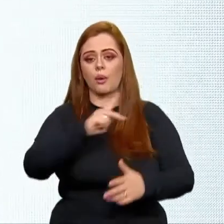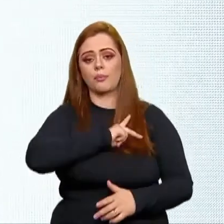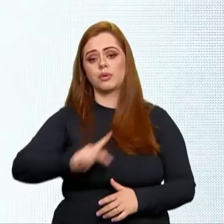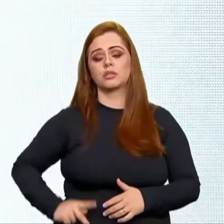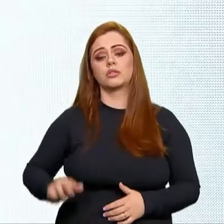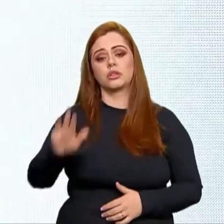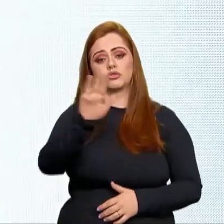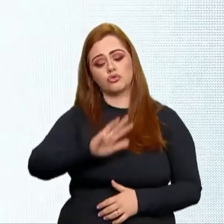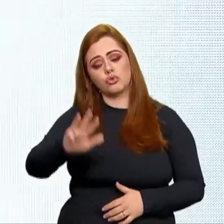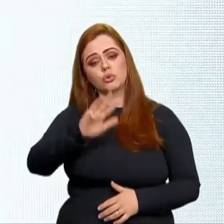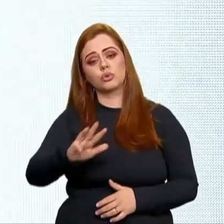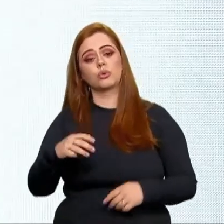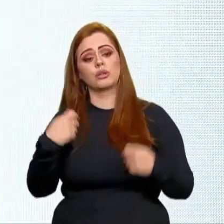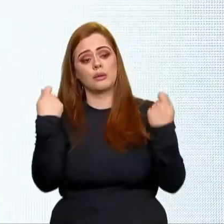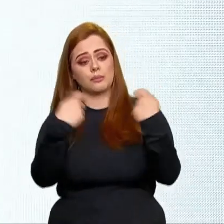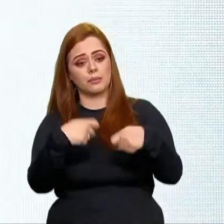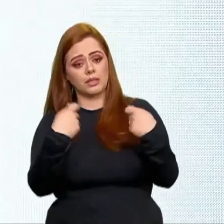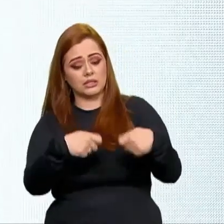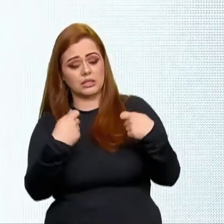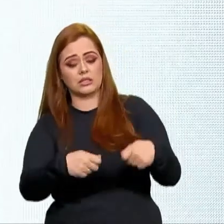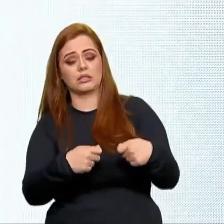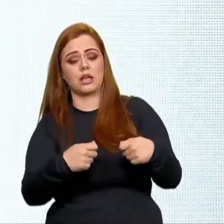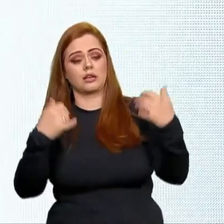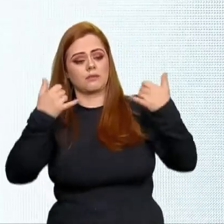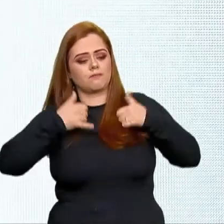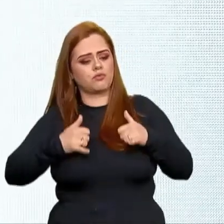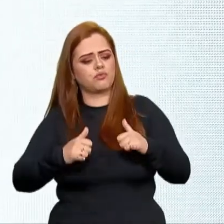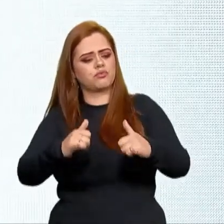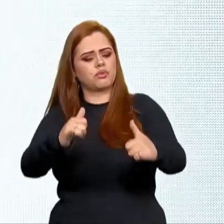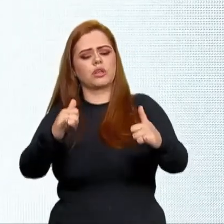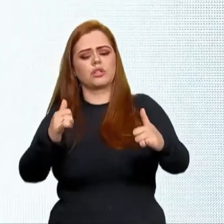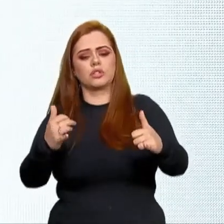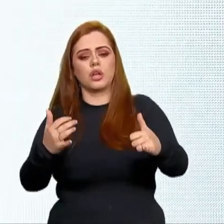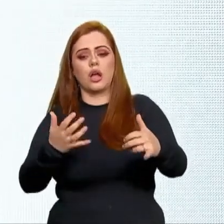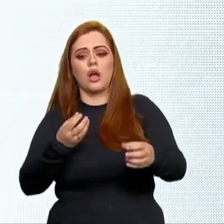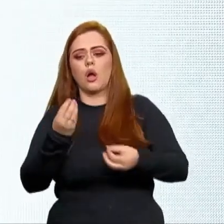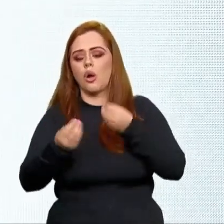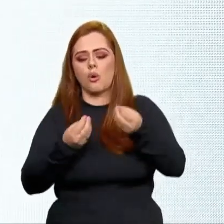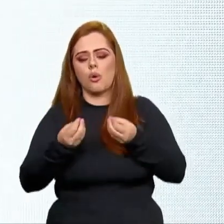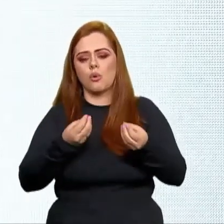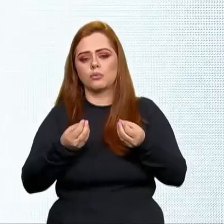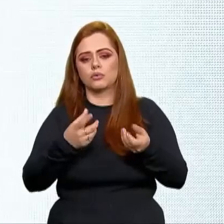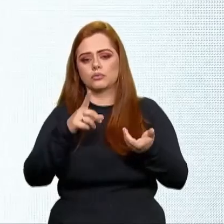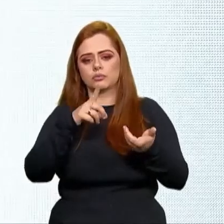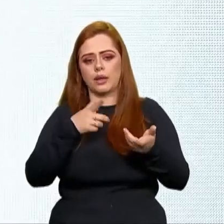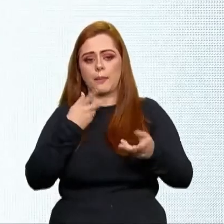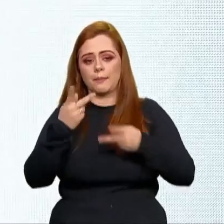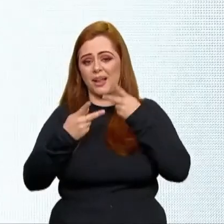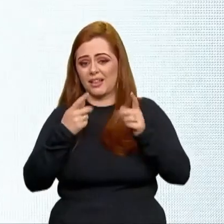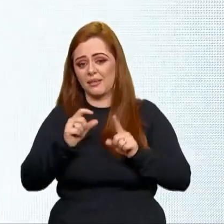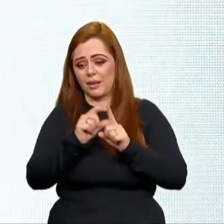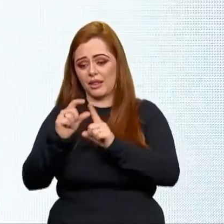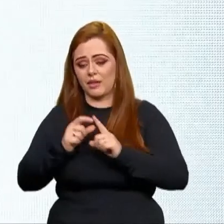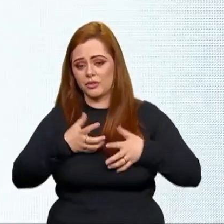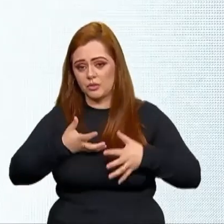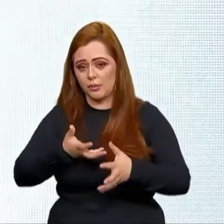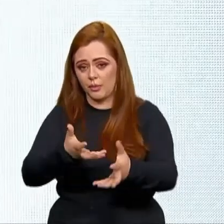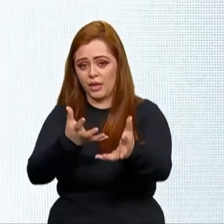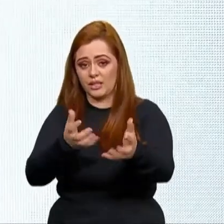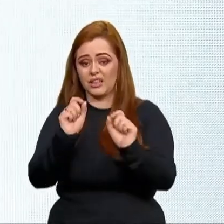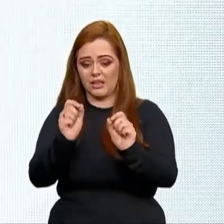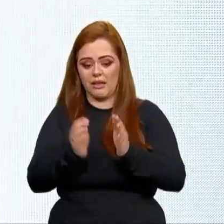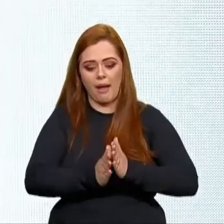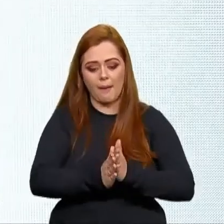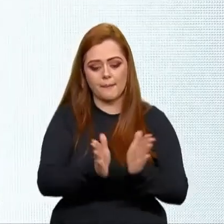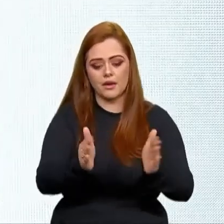propiciar a necessária energia para que pudéssemos, como as palavras do poeta, onde não havia caminhos, abrir caminhos ao caminhar. Este